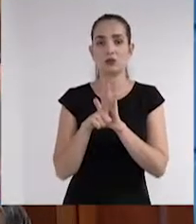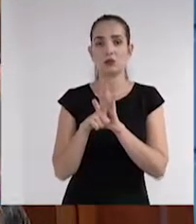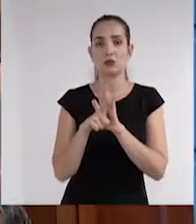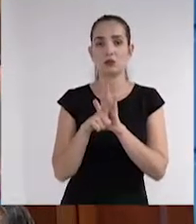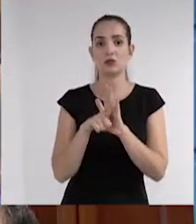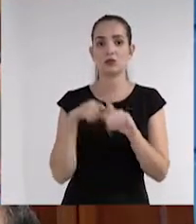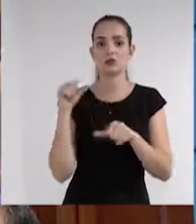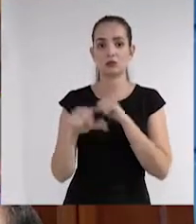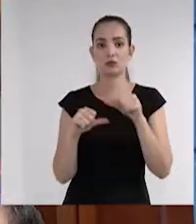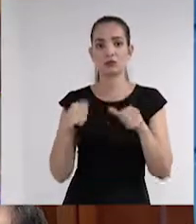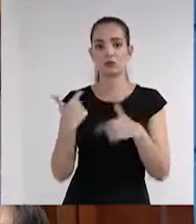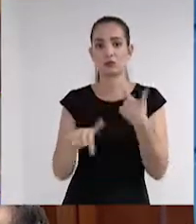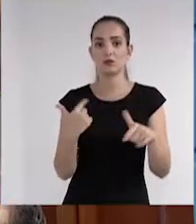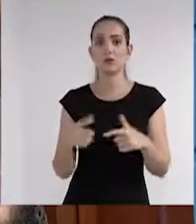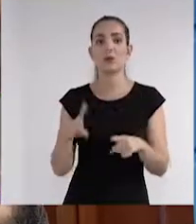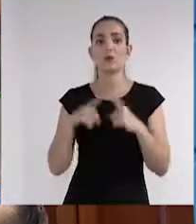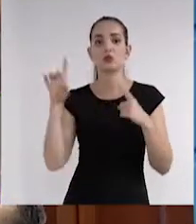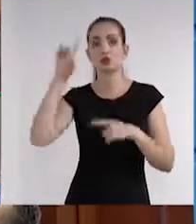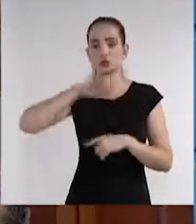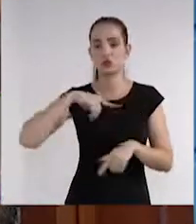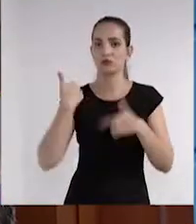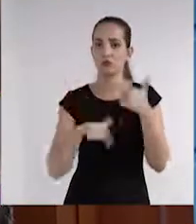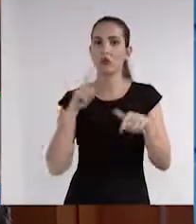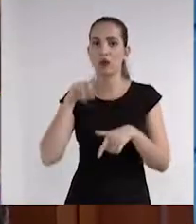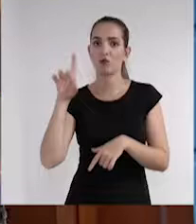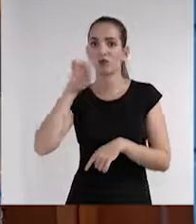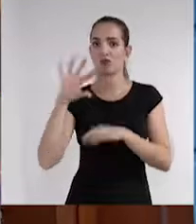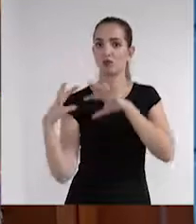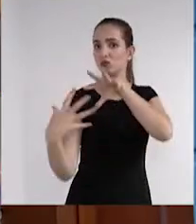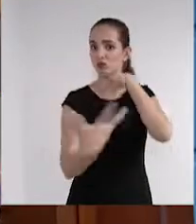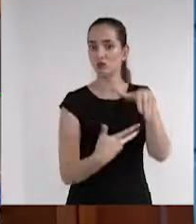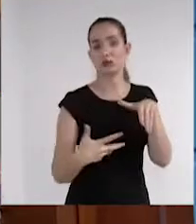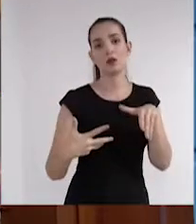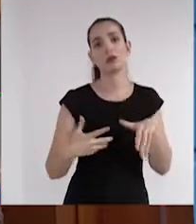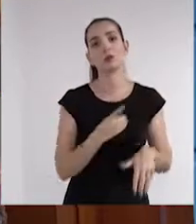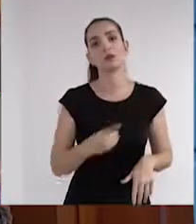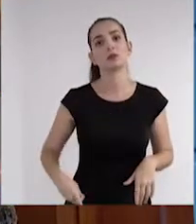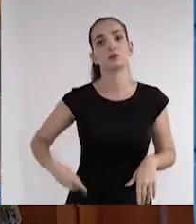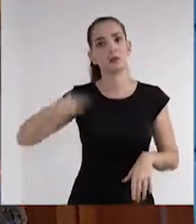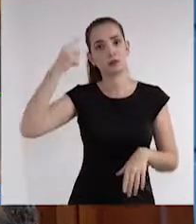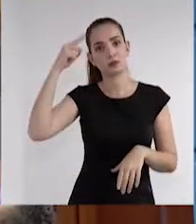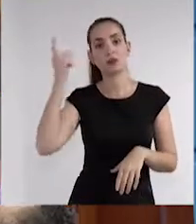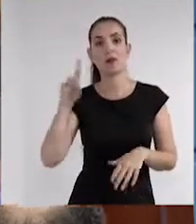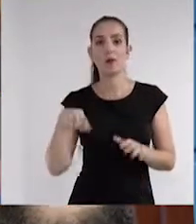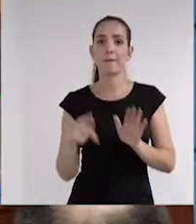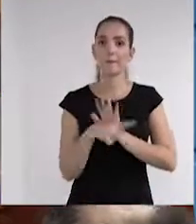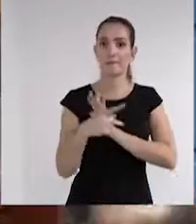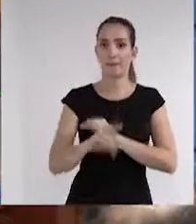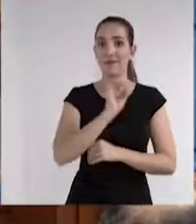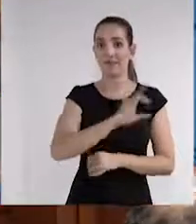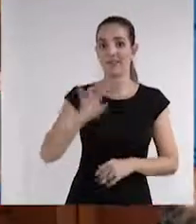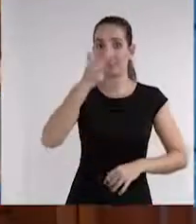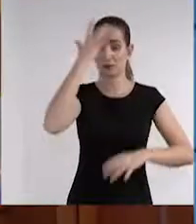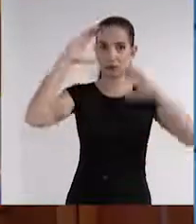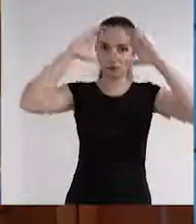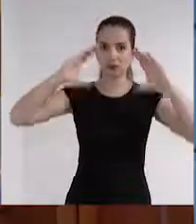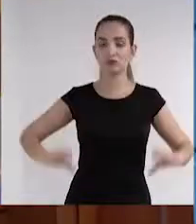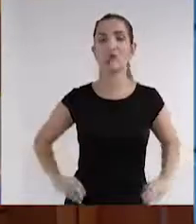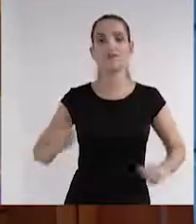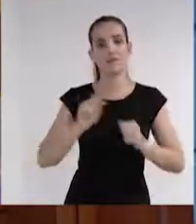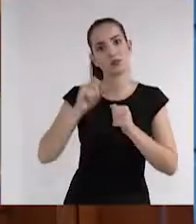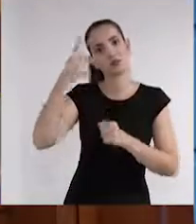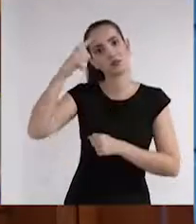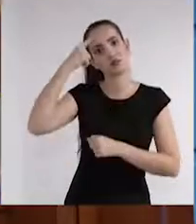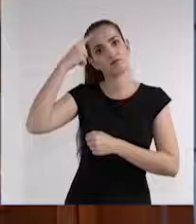do Trabalho, o Dia do Trabalhador, que é um dia universal, deputado Zé Teixeira, cabe a cada cidadão trabalhador fazer a sua